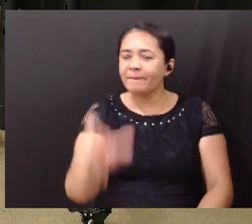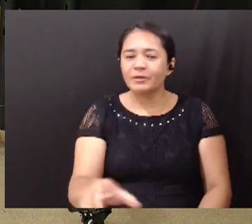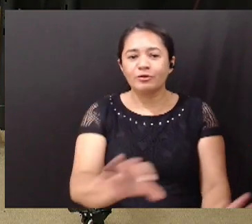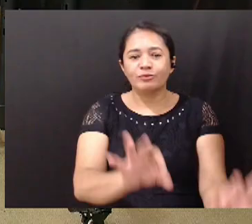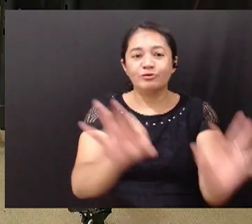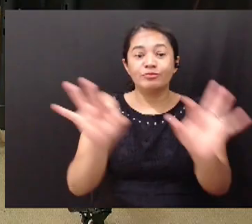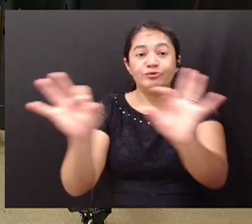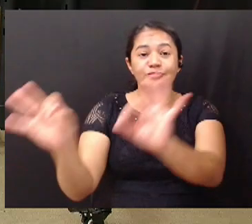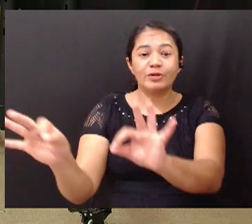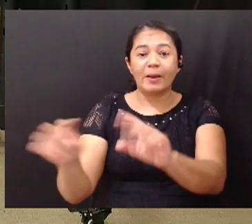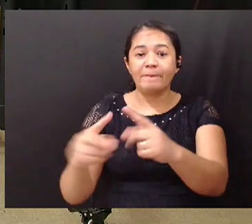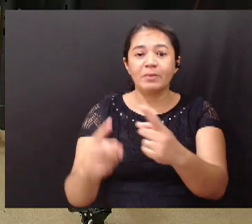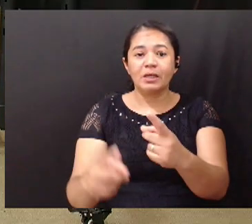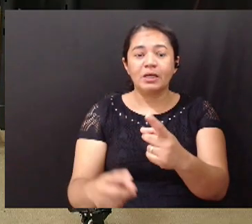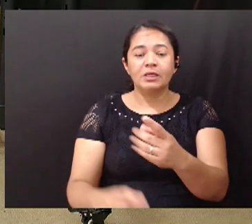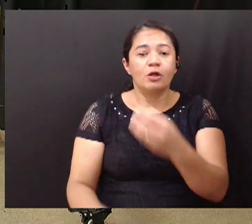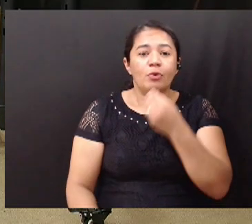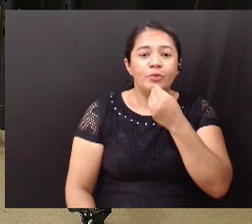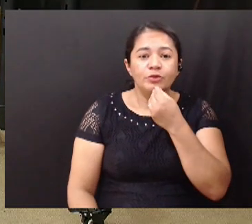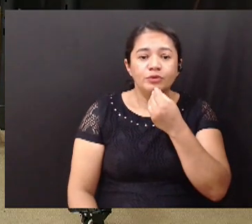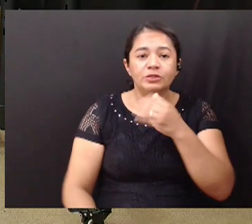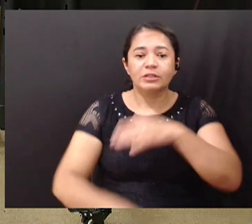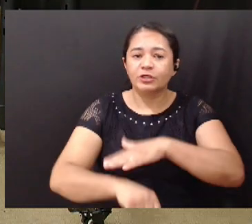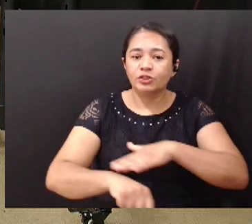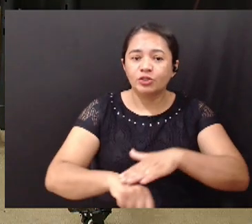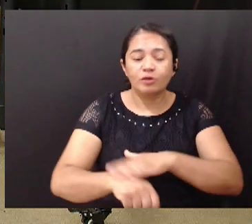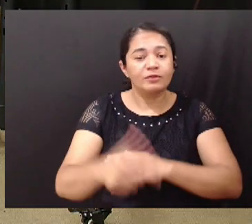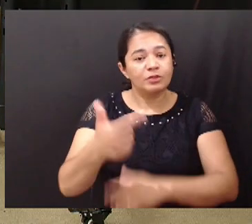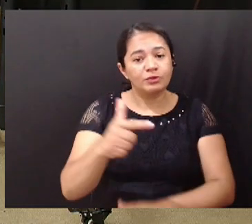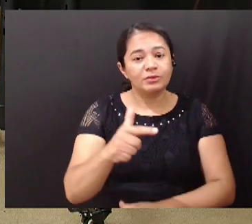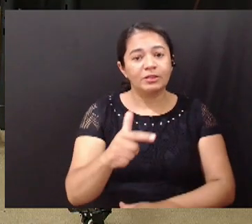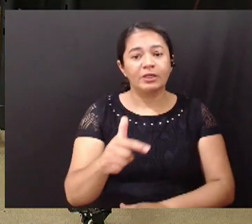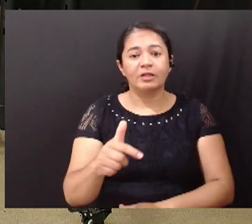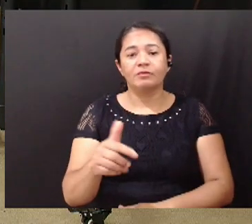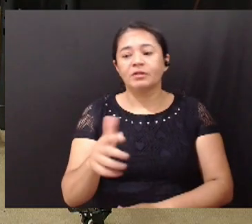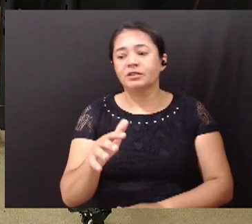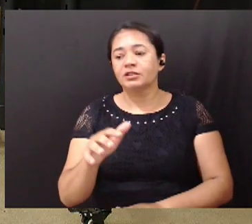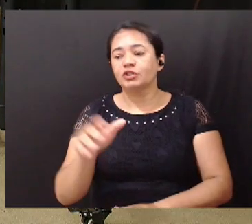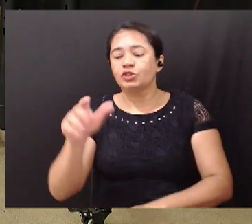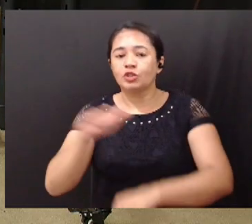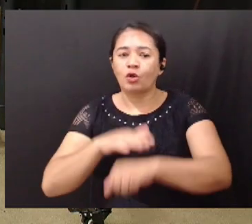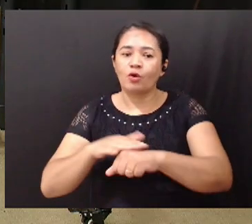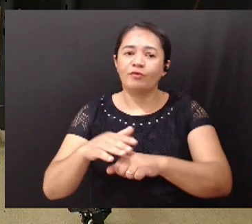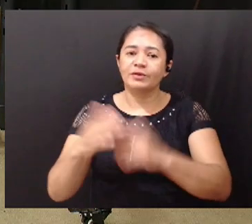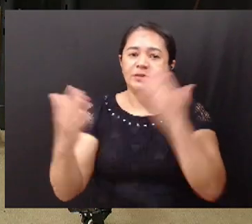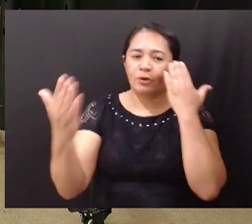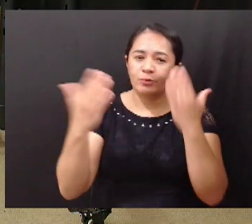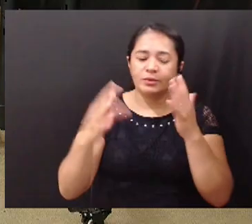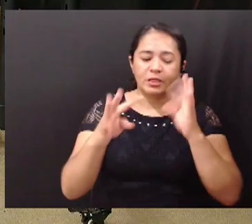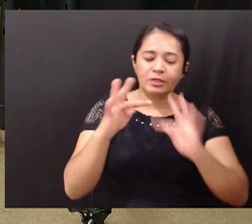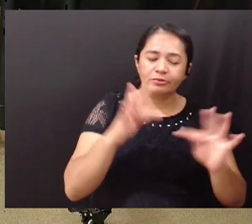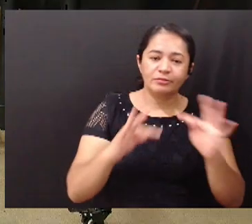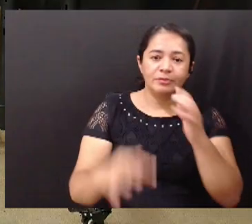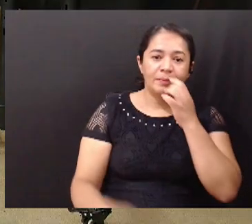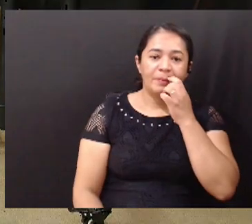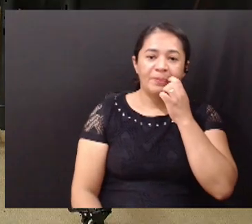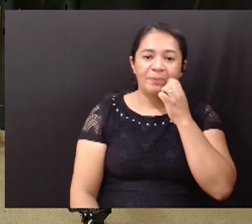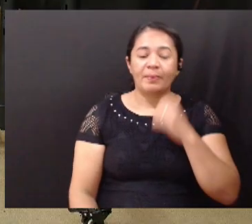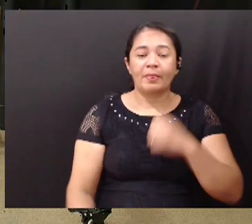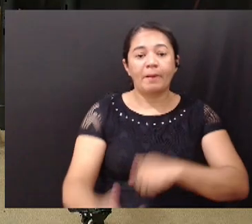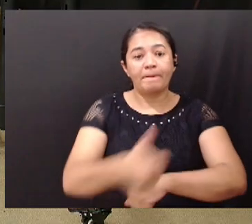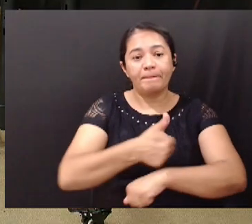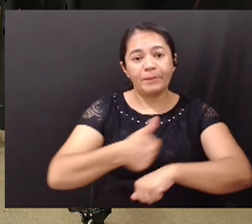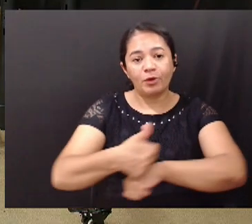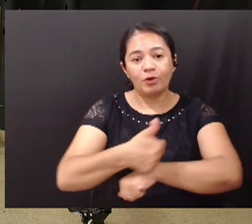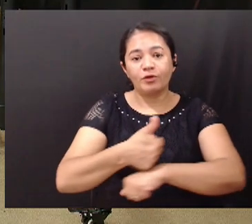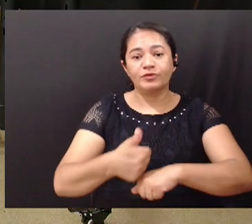não teve a chance de conversar com uma terapeuta, um psicólogo, um psicoterapeuta, enfim, profissionais que atuam